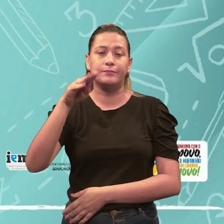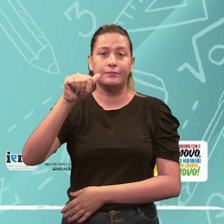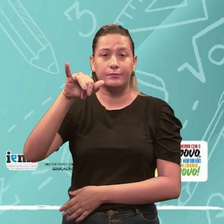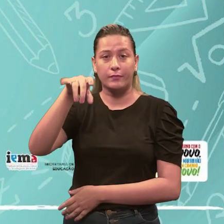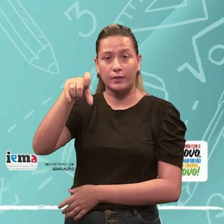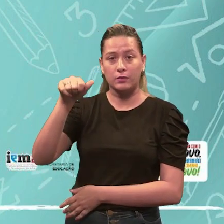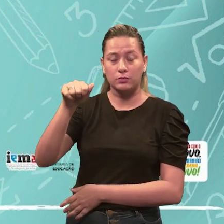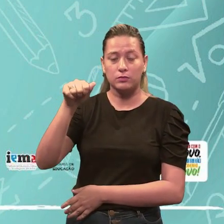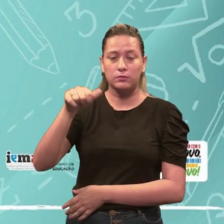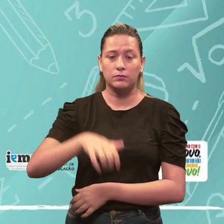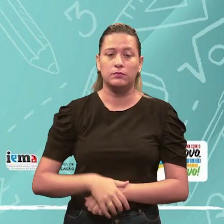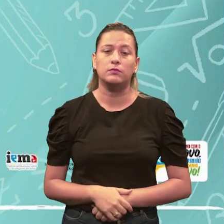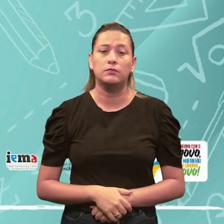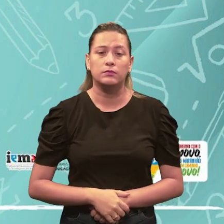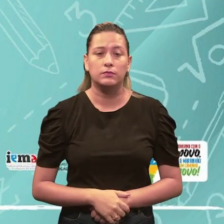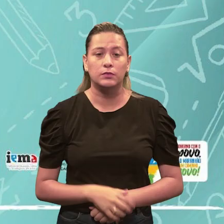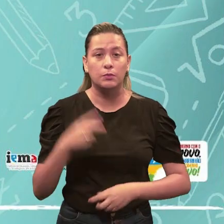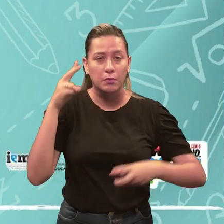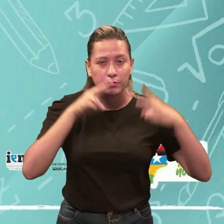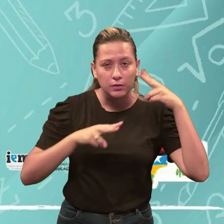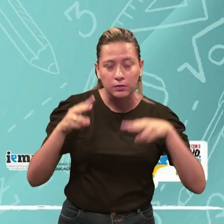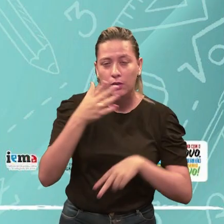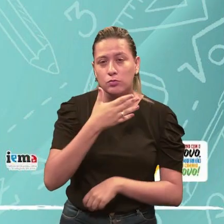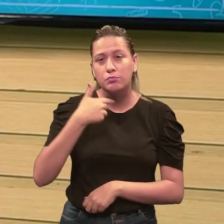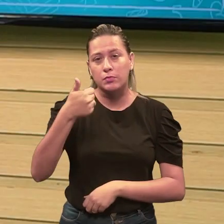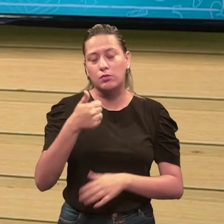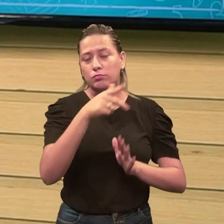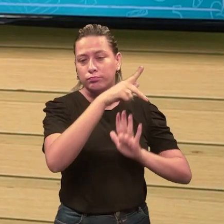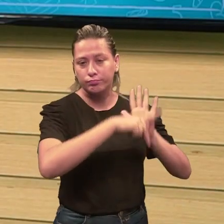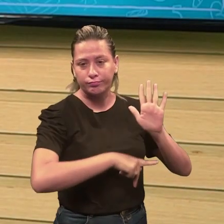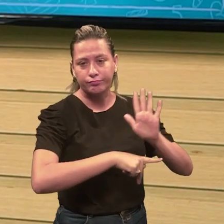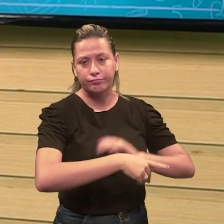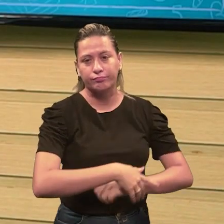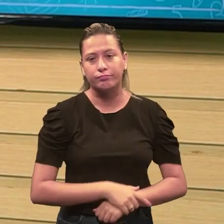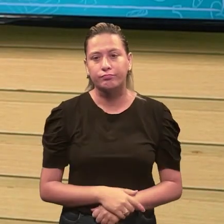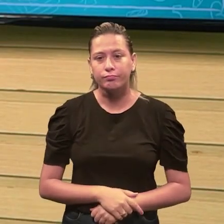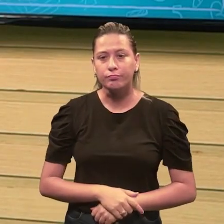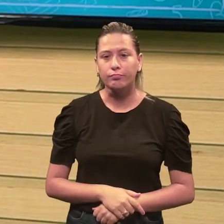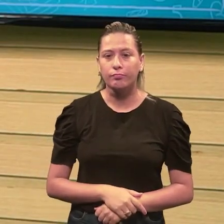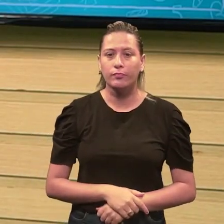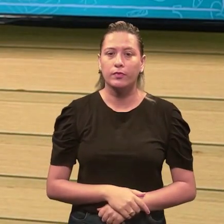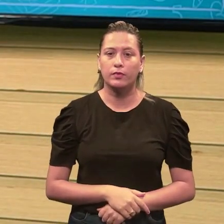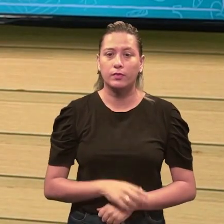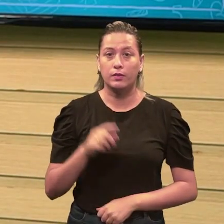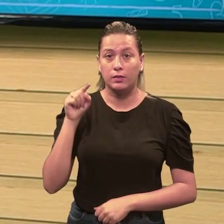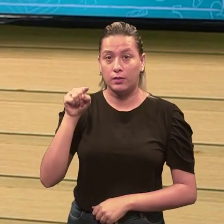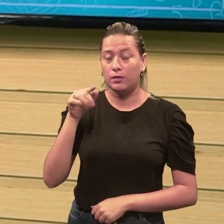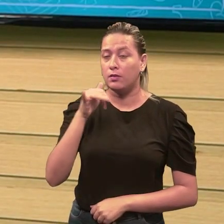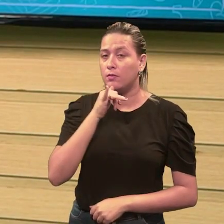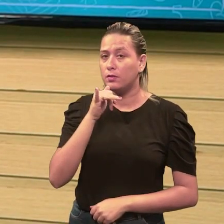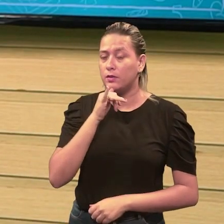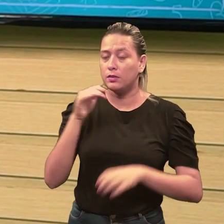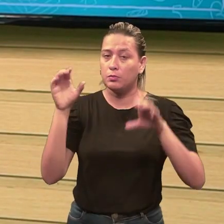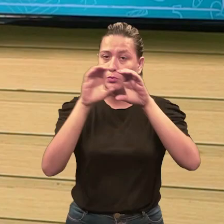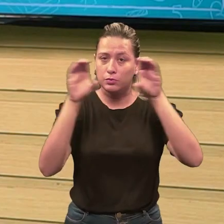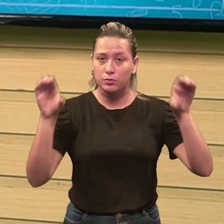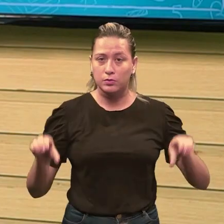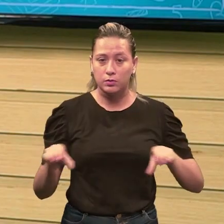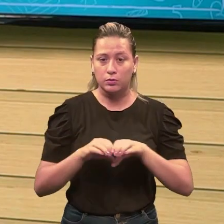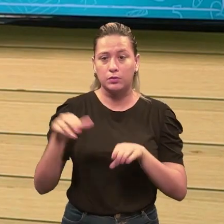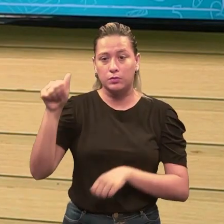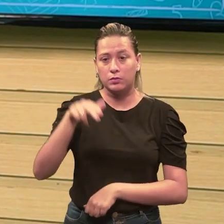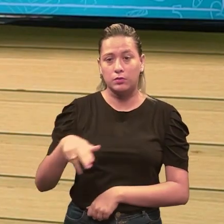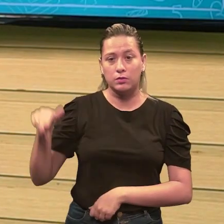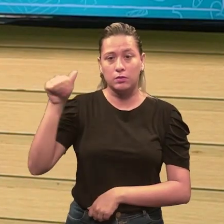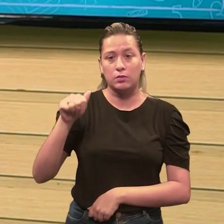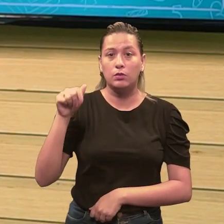uma maior visibilidade, tá? Esse exemplo aqui, ele é um exemplo de um circuito analógico, e já esse